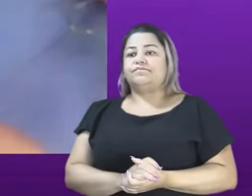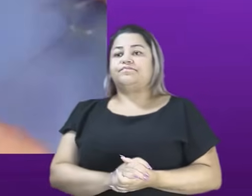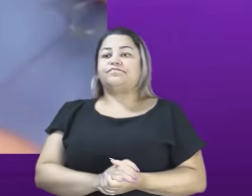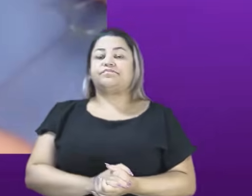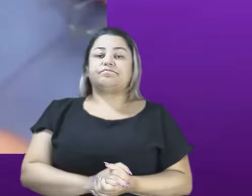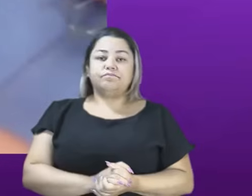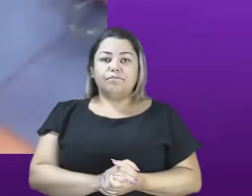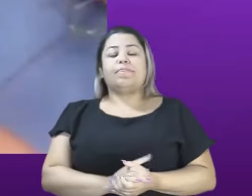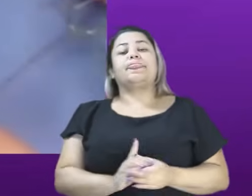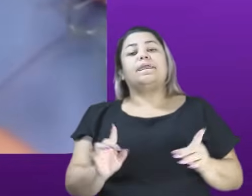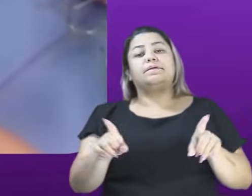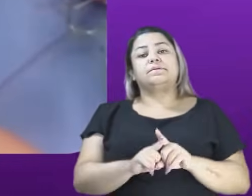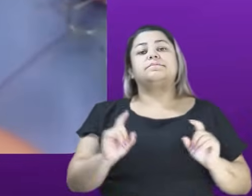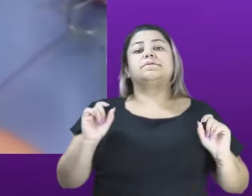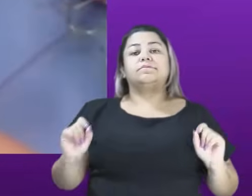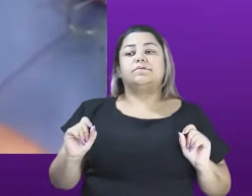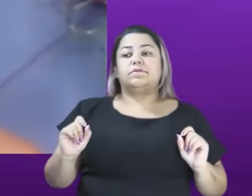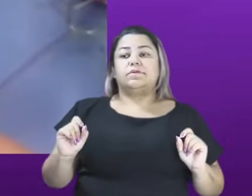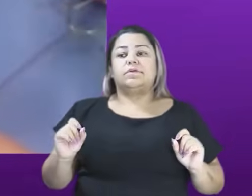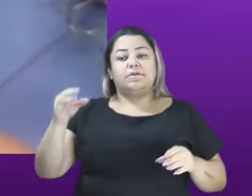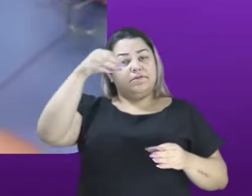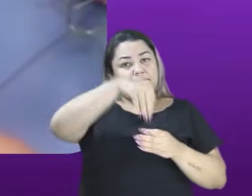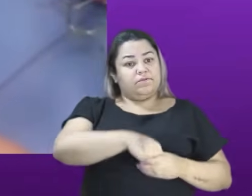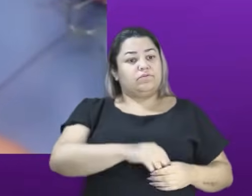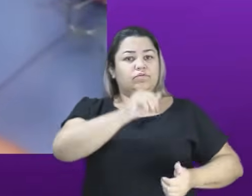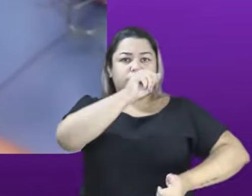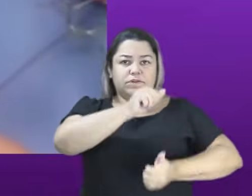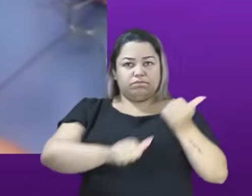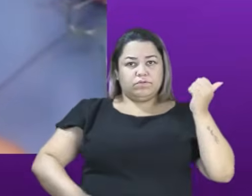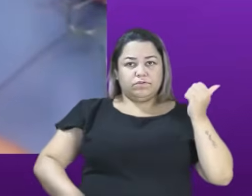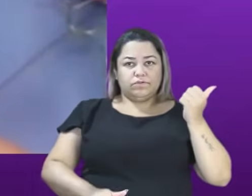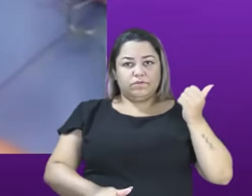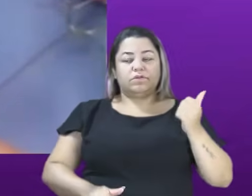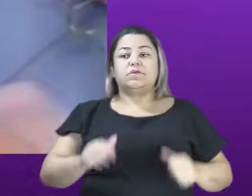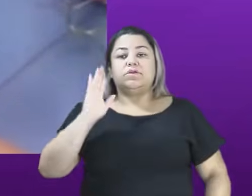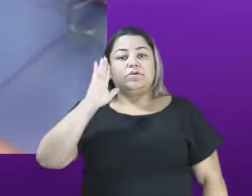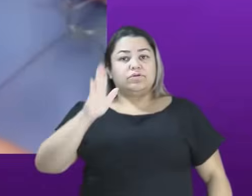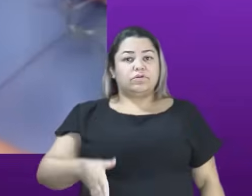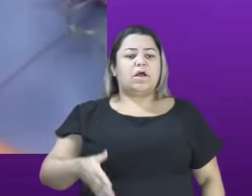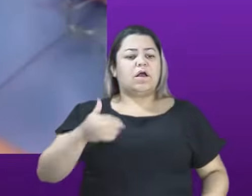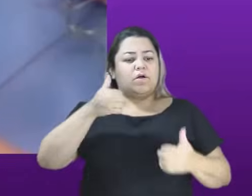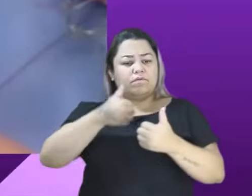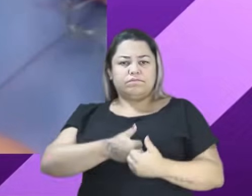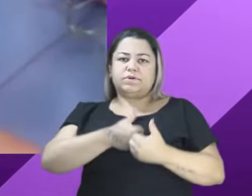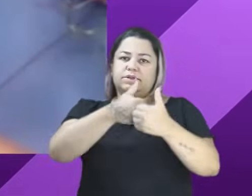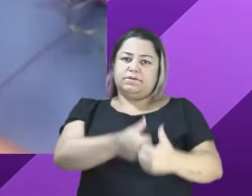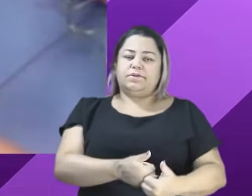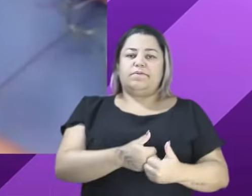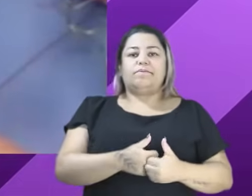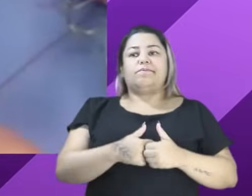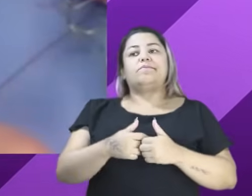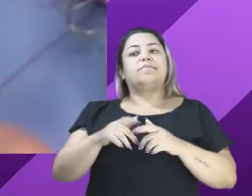Só para situar também a questão dentro do esporte, né, a gente já acompanha aí nos meios